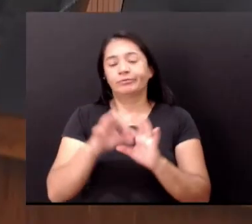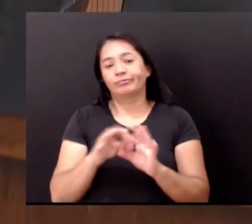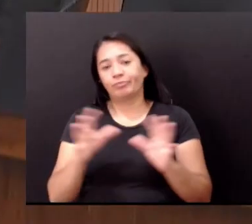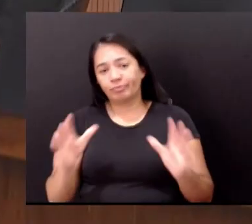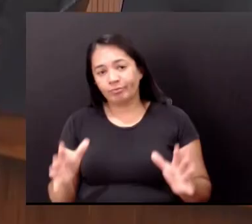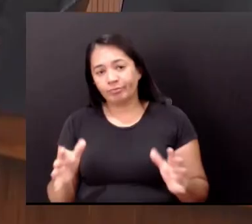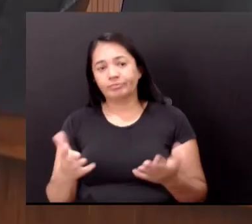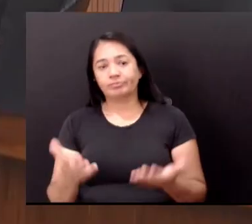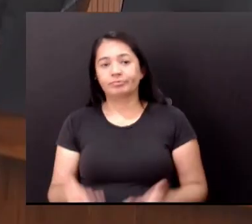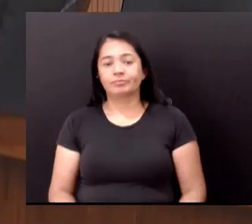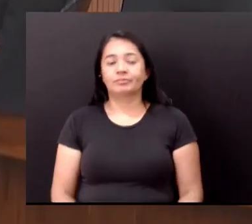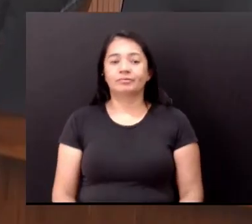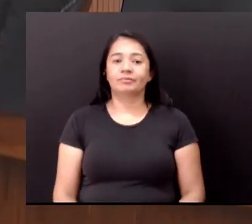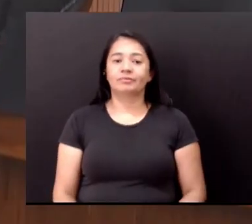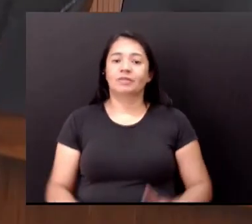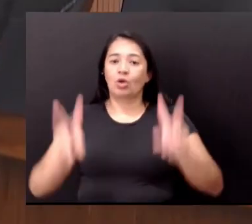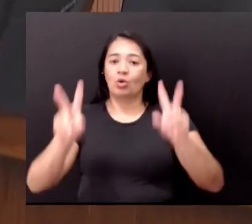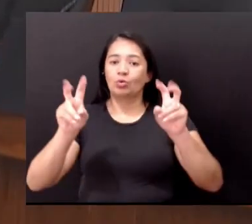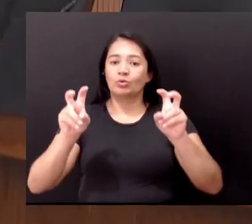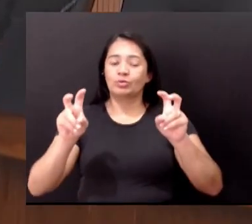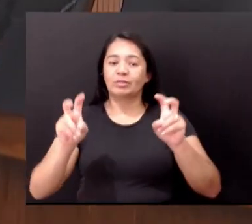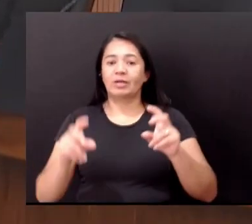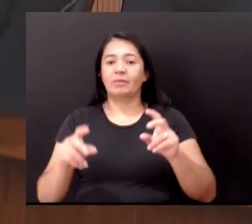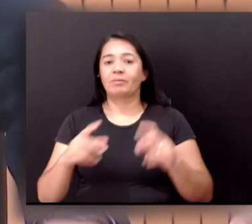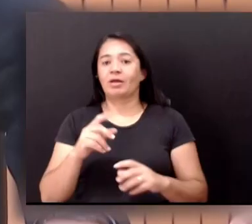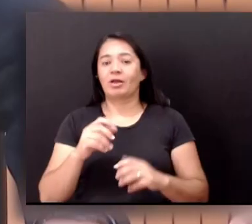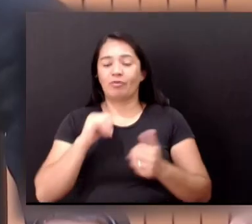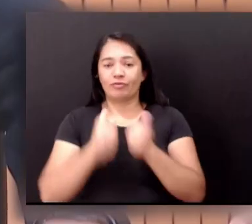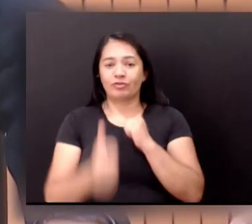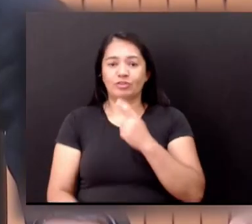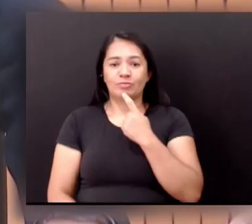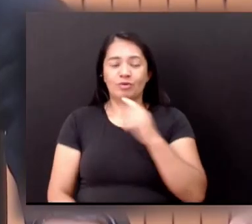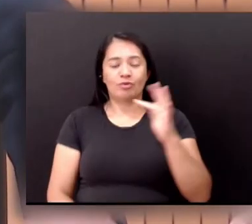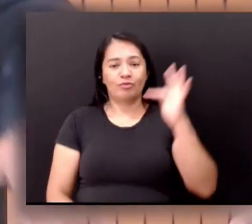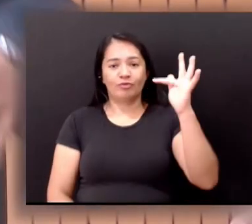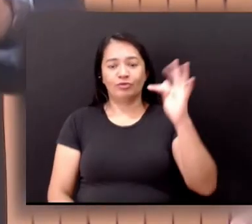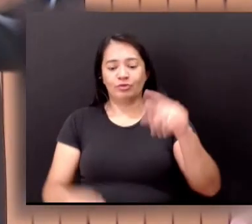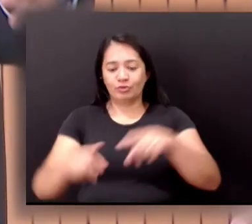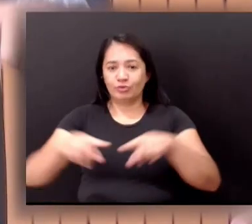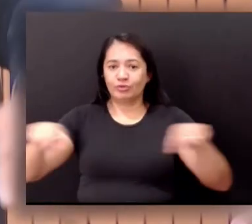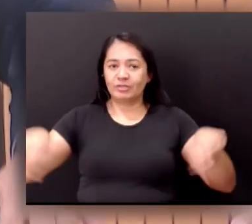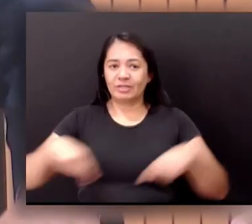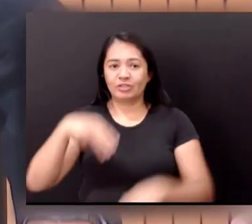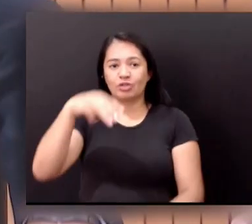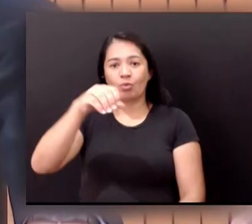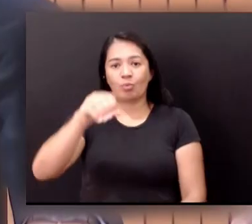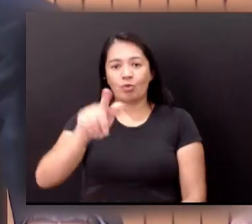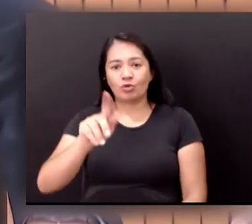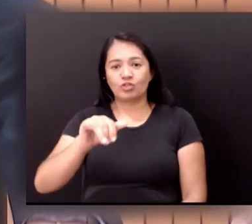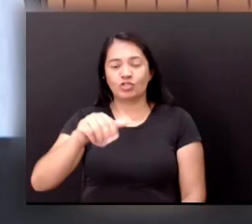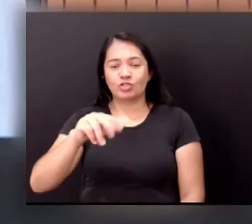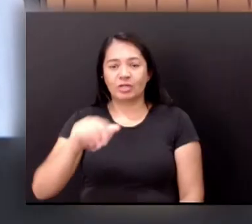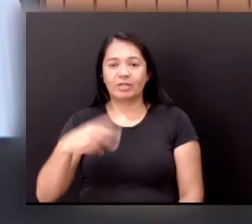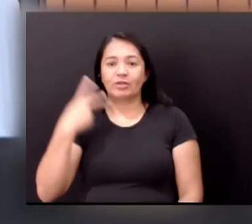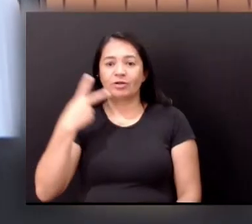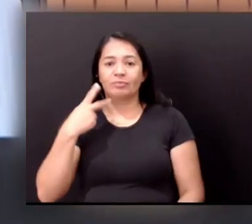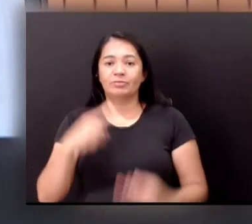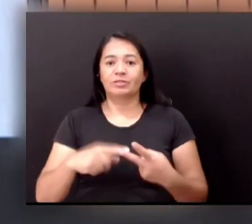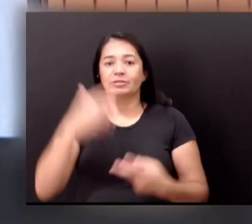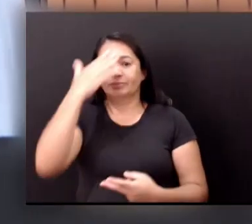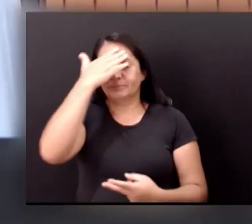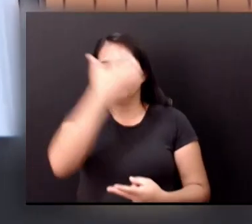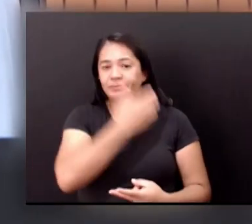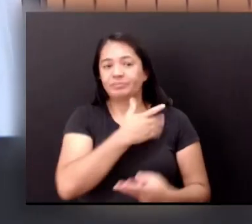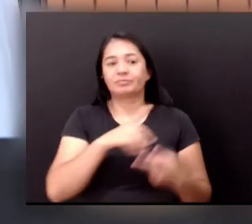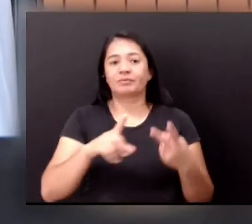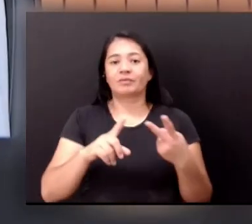foi o futebol campineiro e o futuro do estádio do Mogiana. Compuseram a mesa os vereadores Luiz Iabico e Wagner